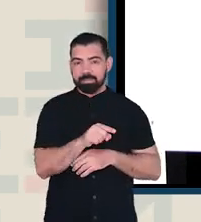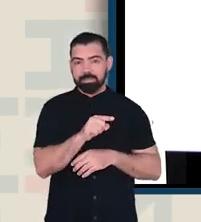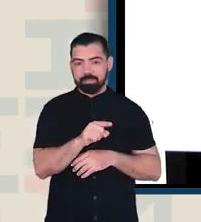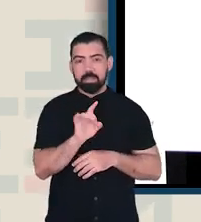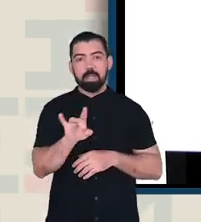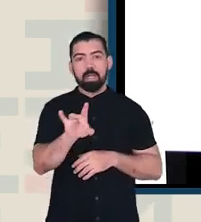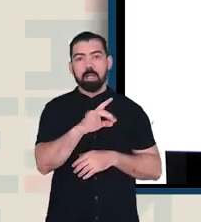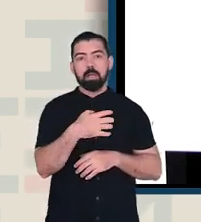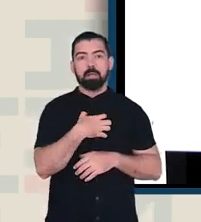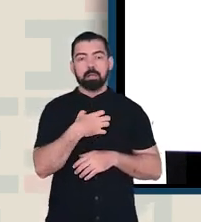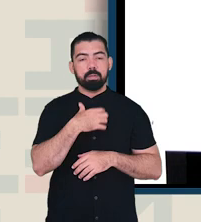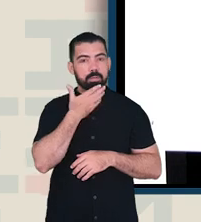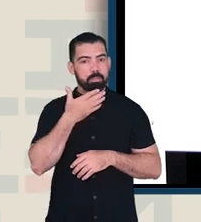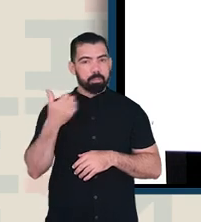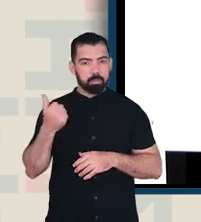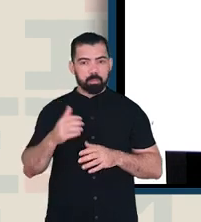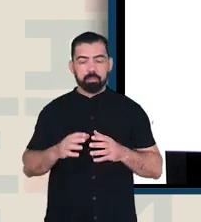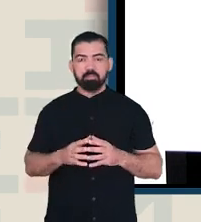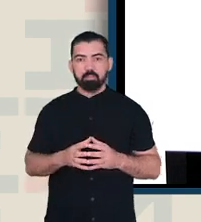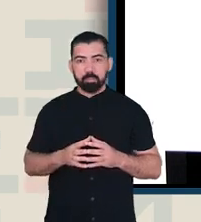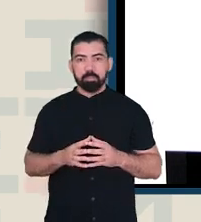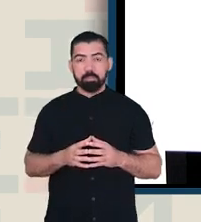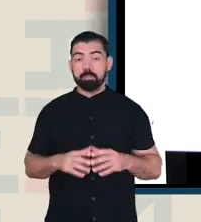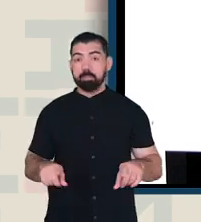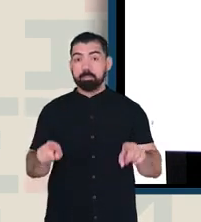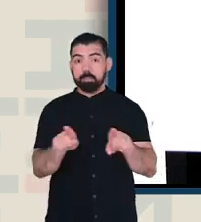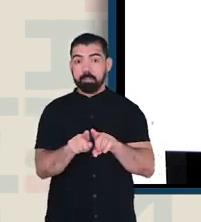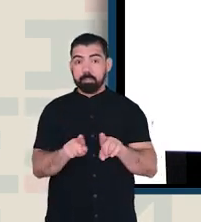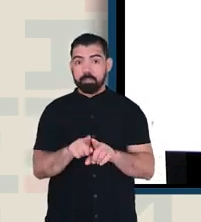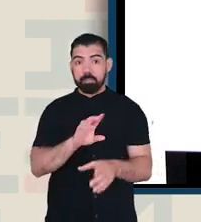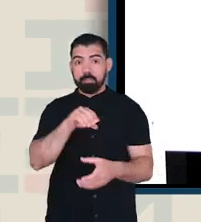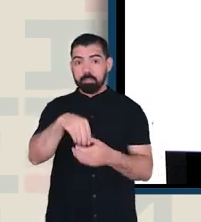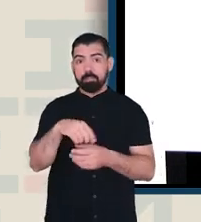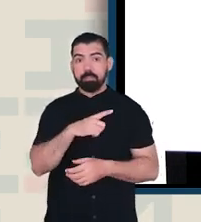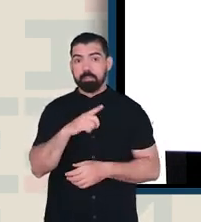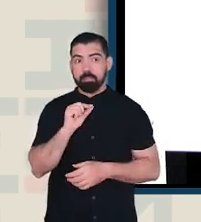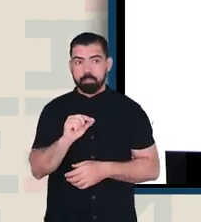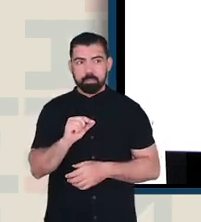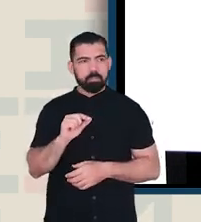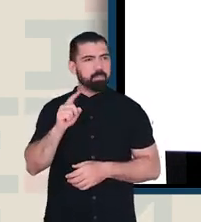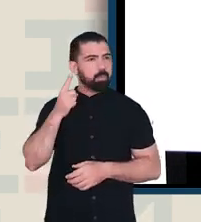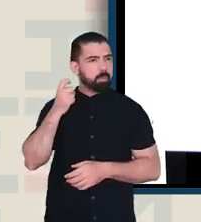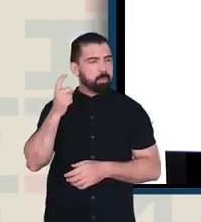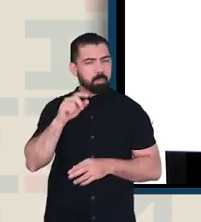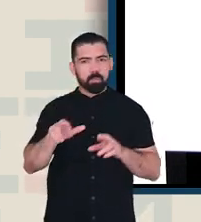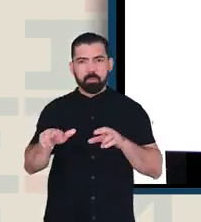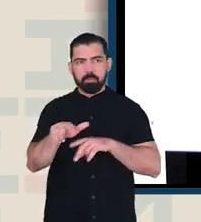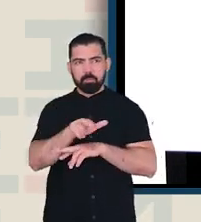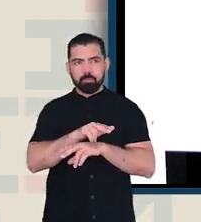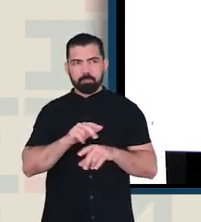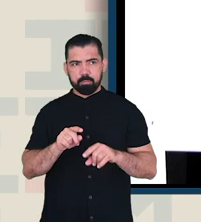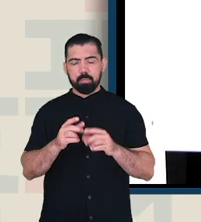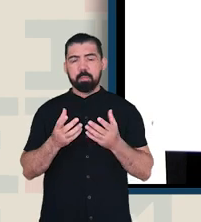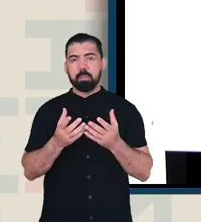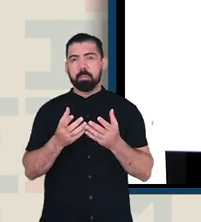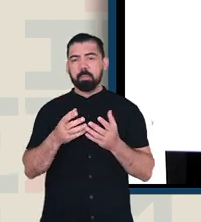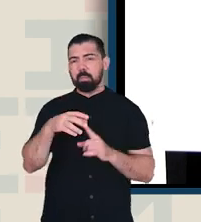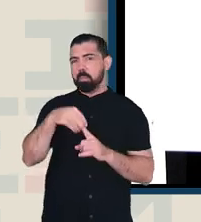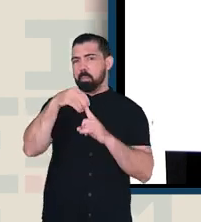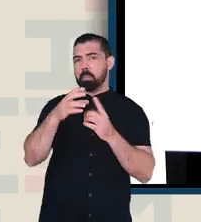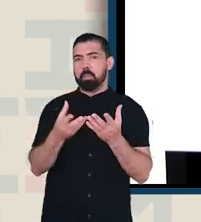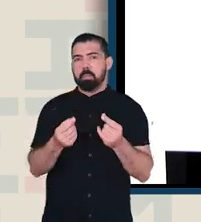cada um sinta melhor. E há um monte de sons, não muito em